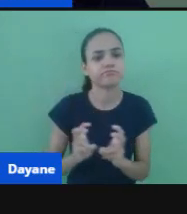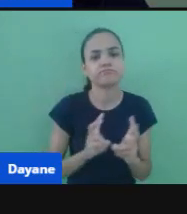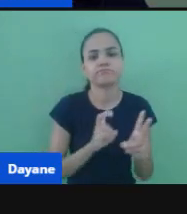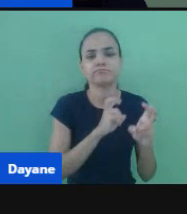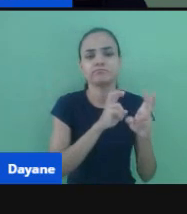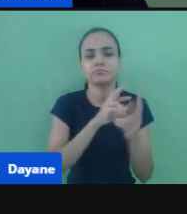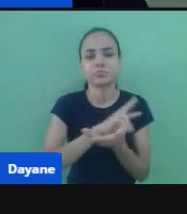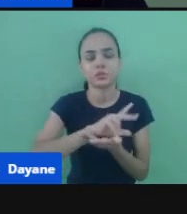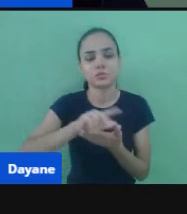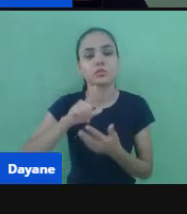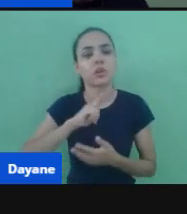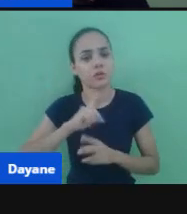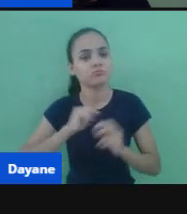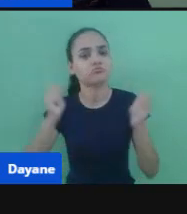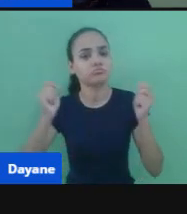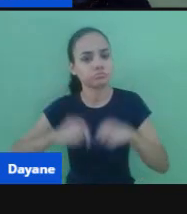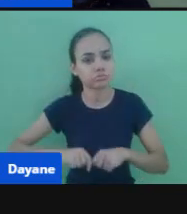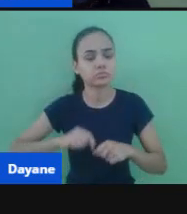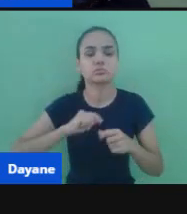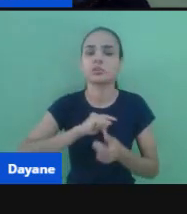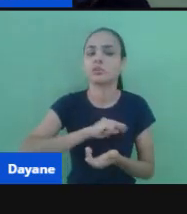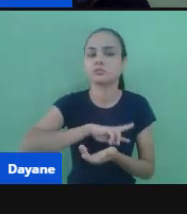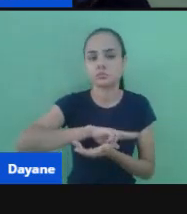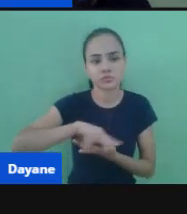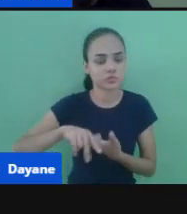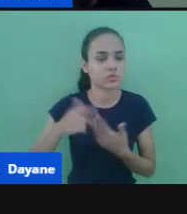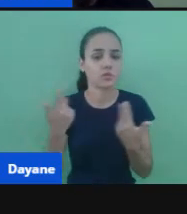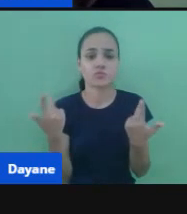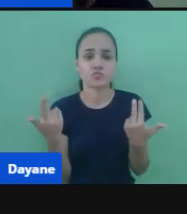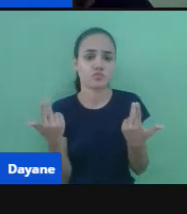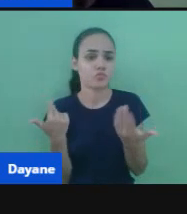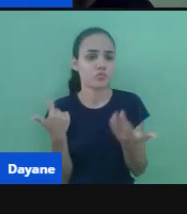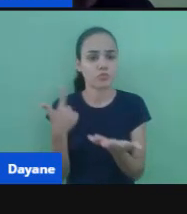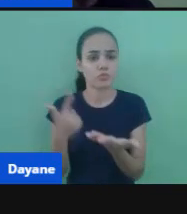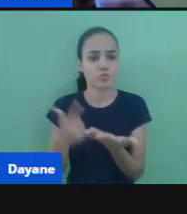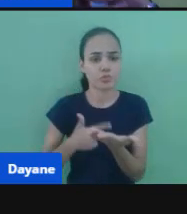assim como um livro, ele é uma obra aberta.